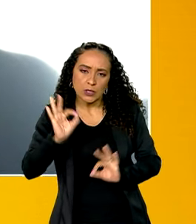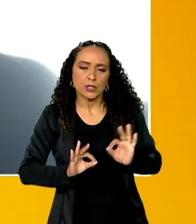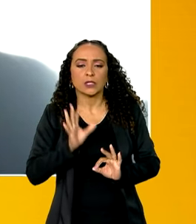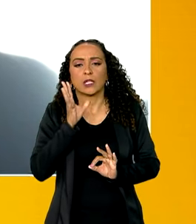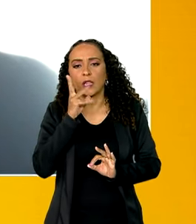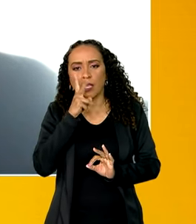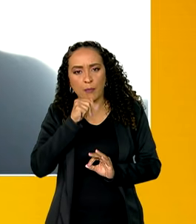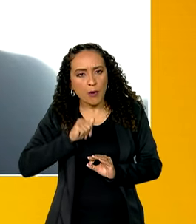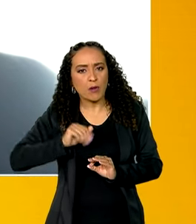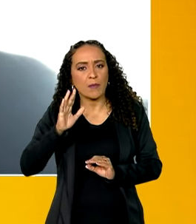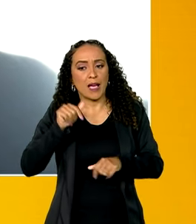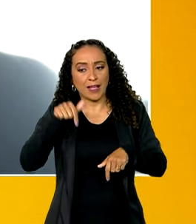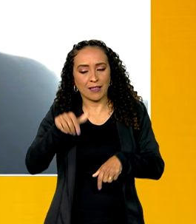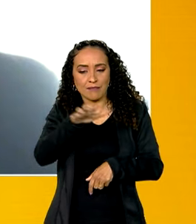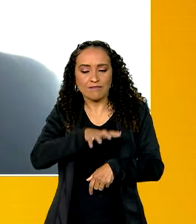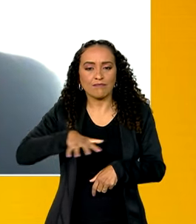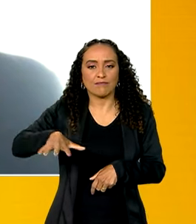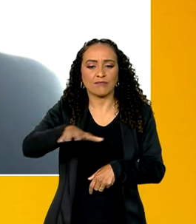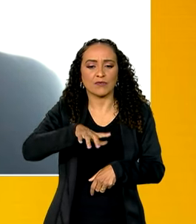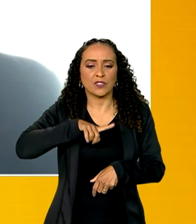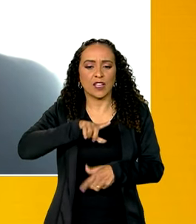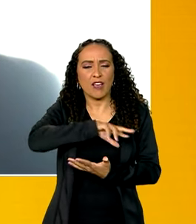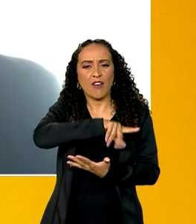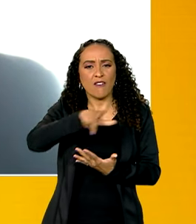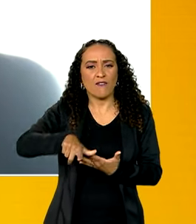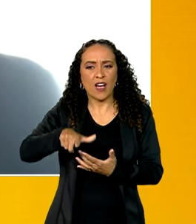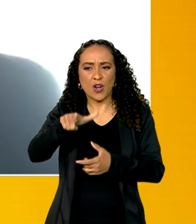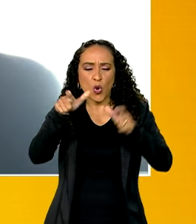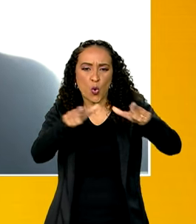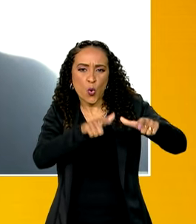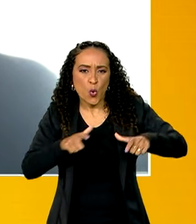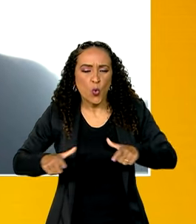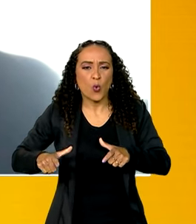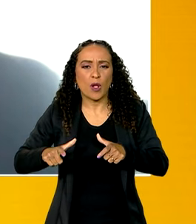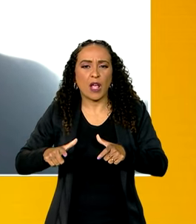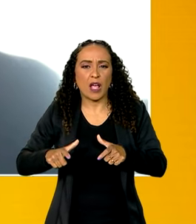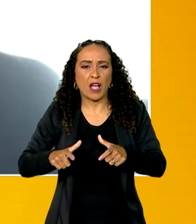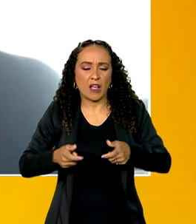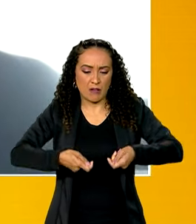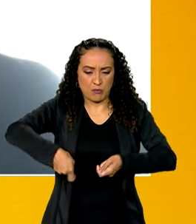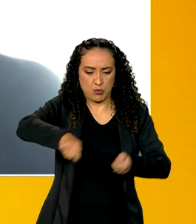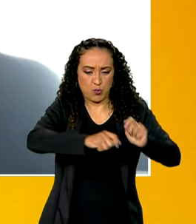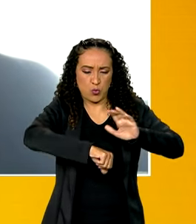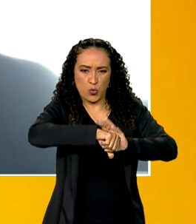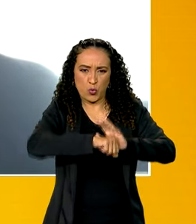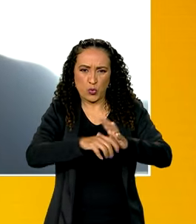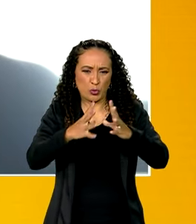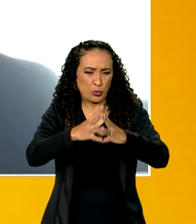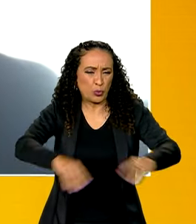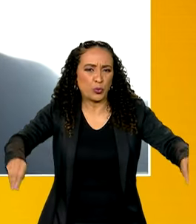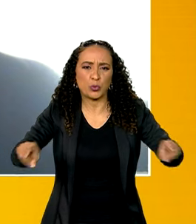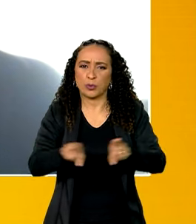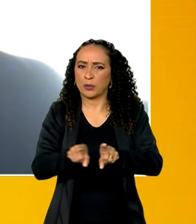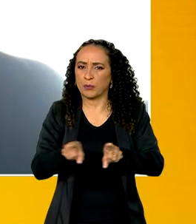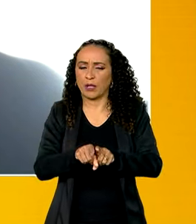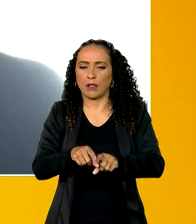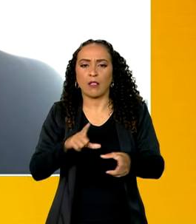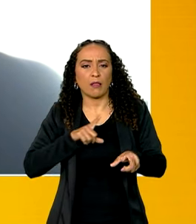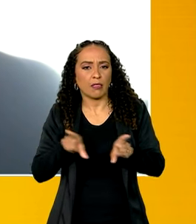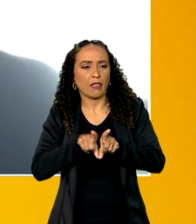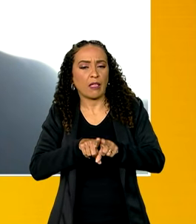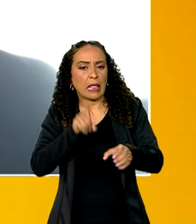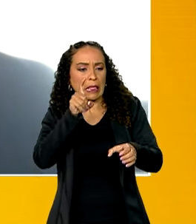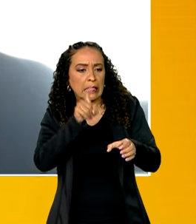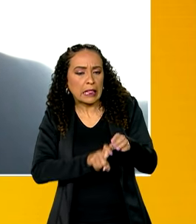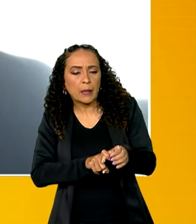E aqui na região, várias roças tinham sido destruídas pelos garimpeiros. Havia uma dependência em algumas regiões